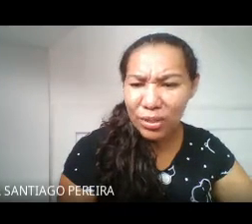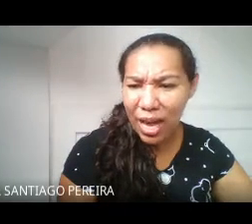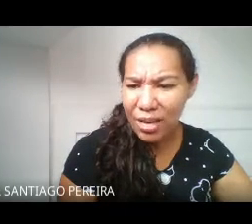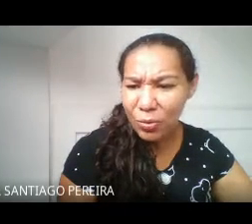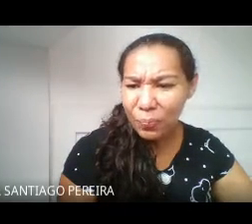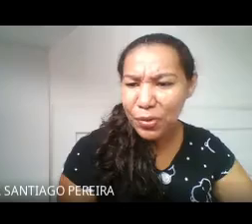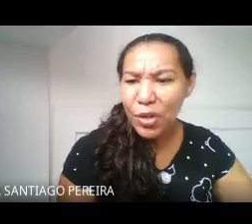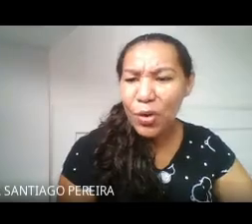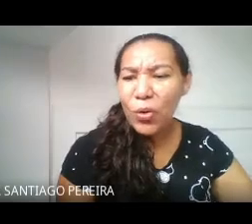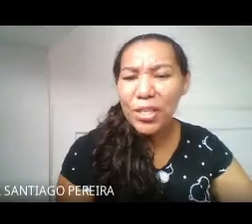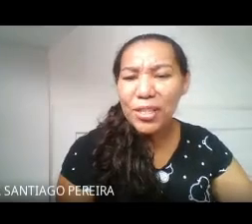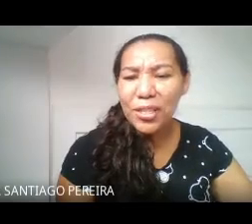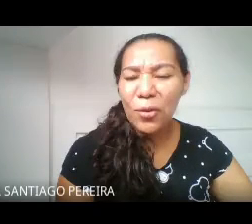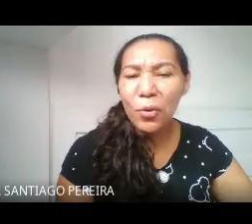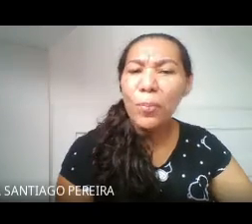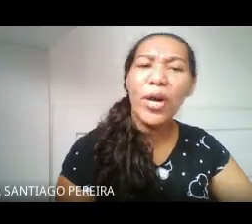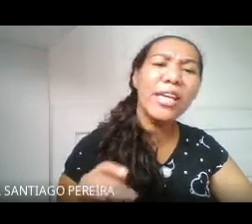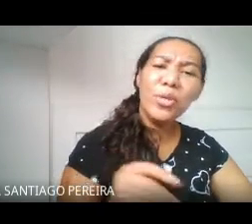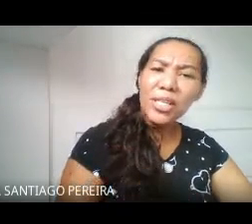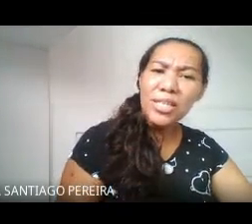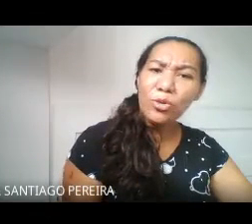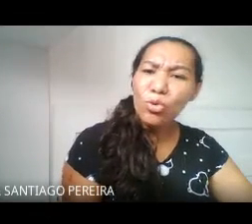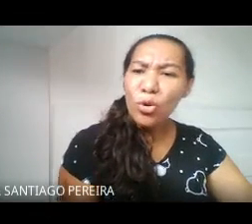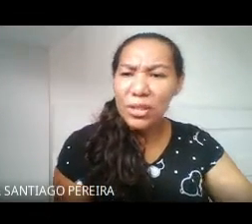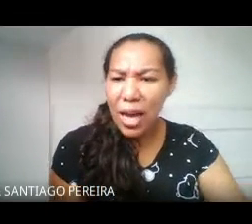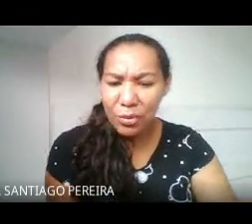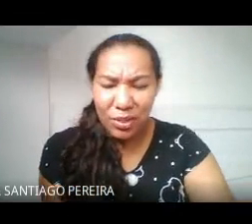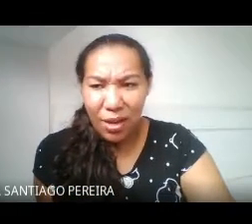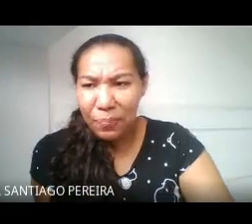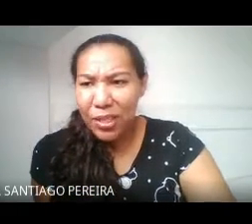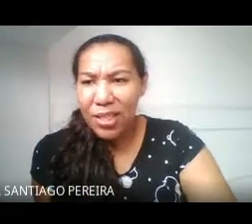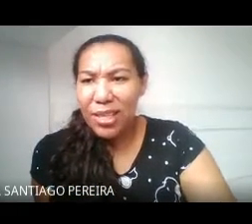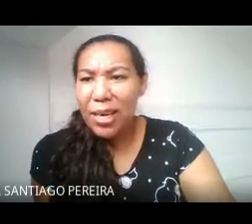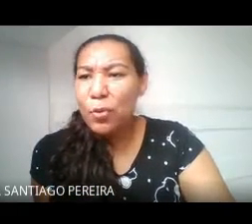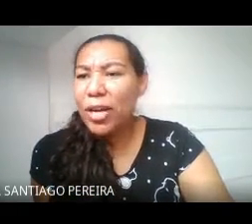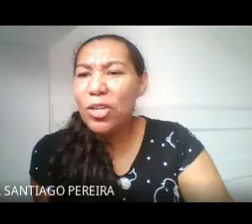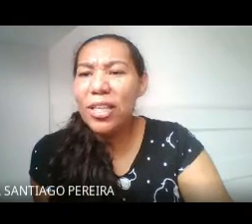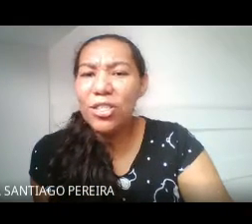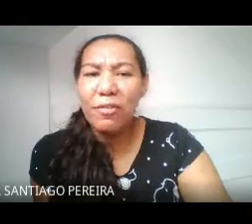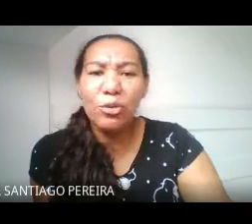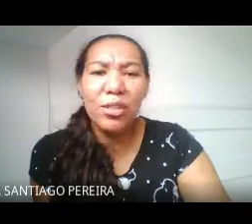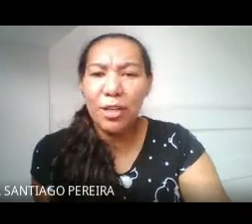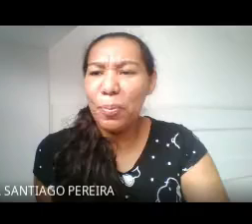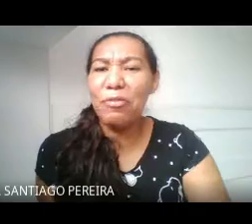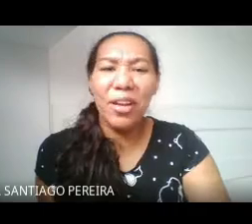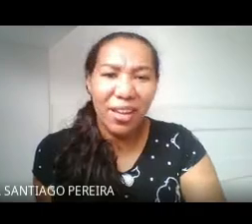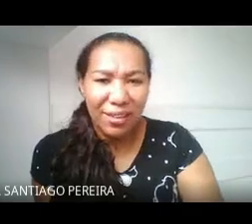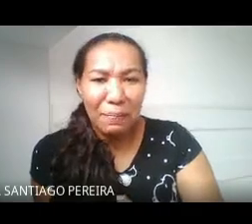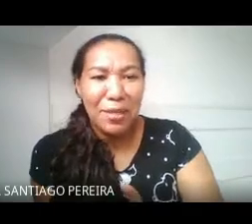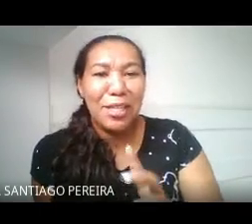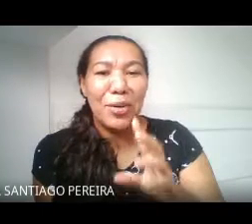tudo contrário? Ou então, por que que no inglês é tudo contrário, tia? Né? Por que que no inglês escreve tudo de trás